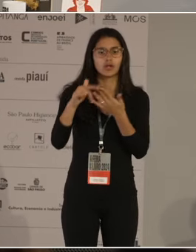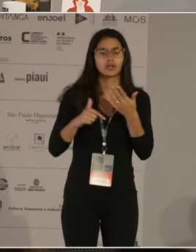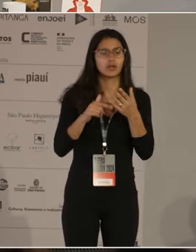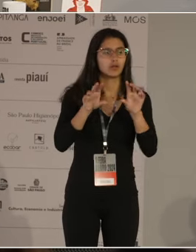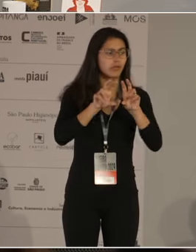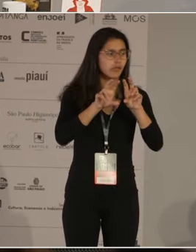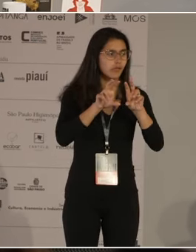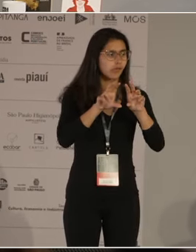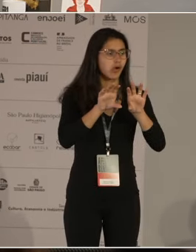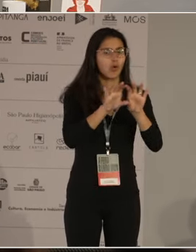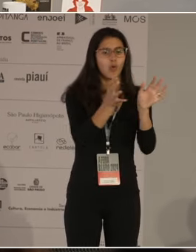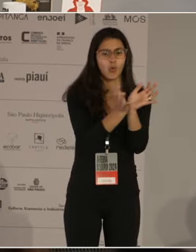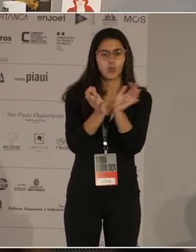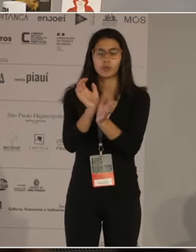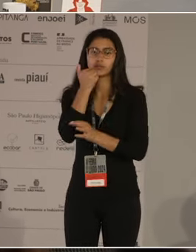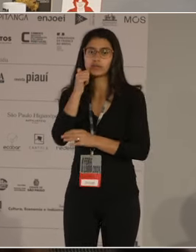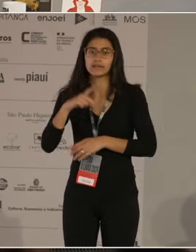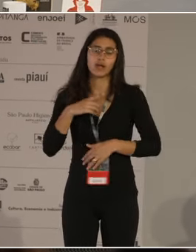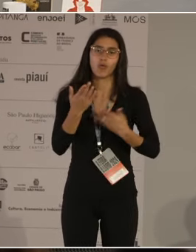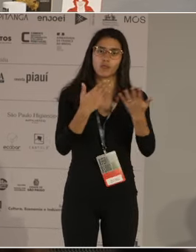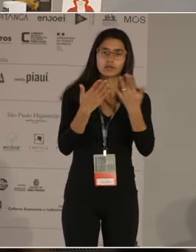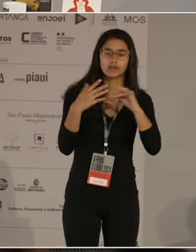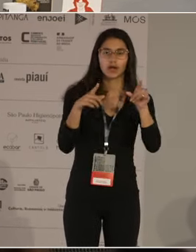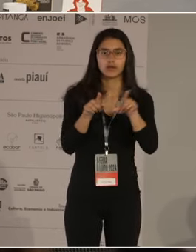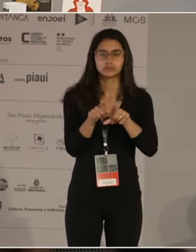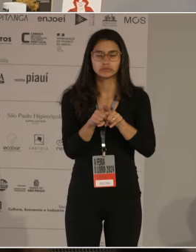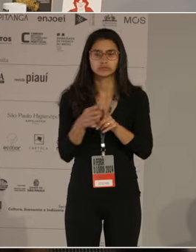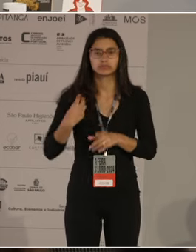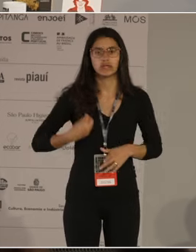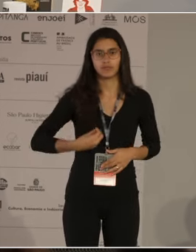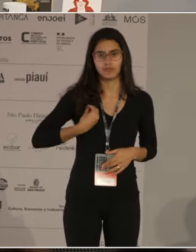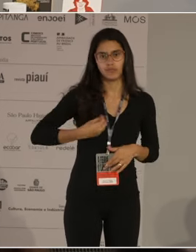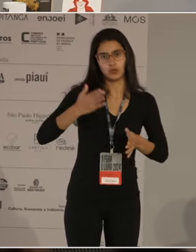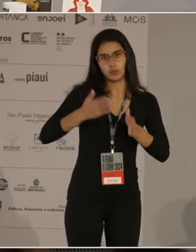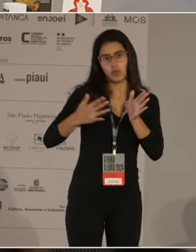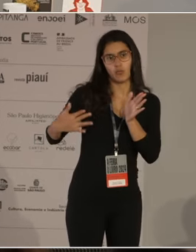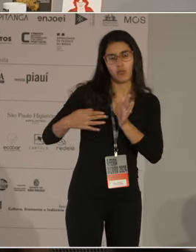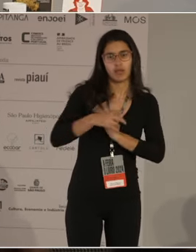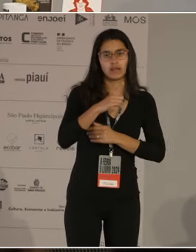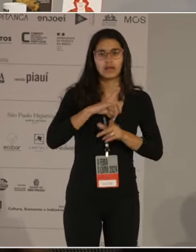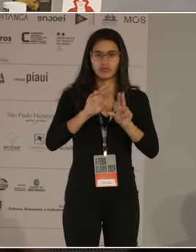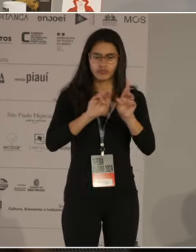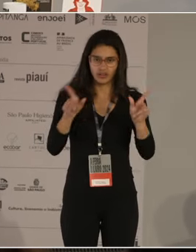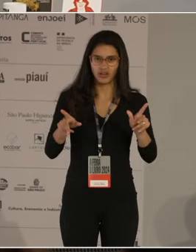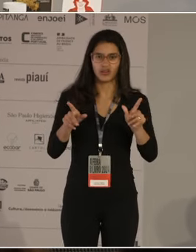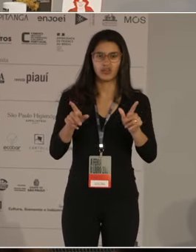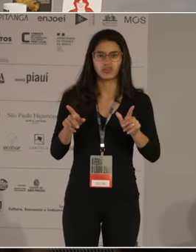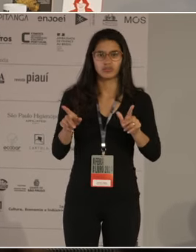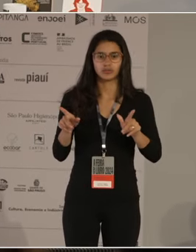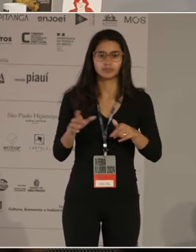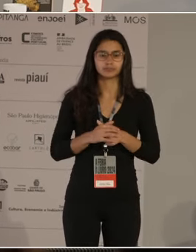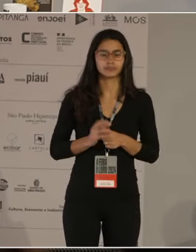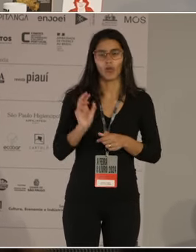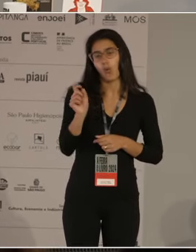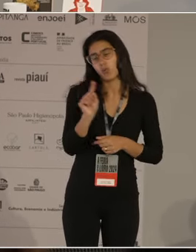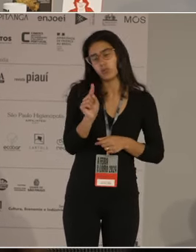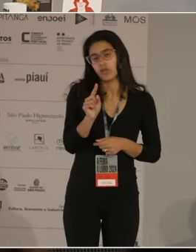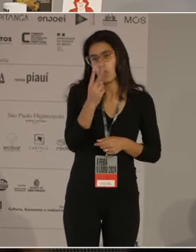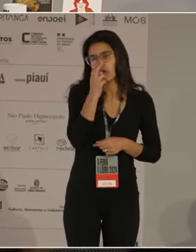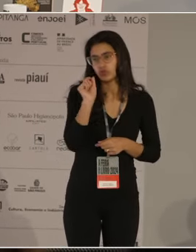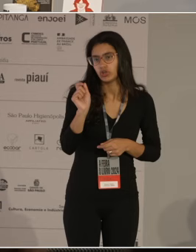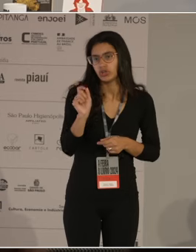tribos de cientistas com quem você tem conversado e convivido ao longo dos anos, tem alguma coisa diferente ou não? Ou você acha que,